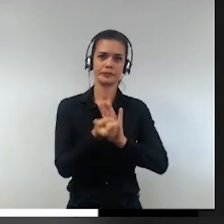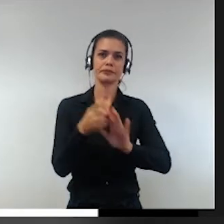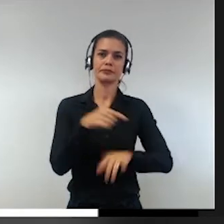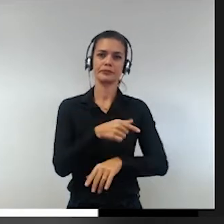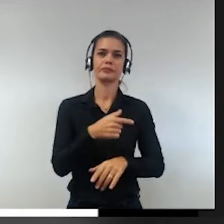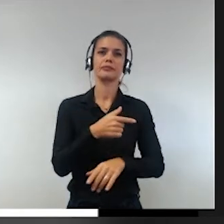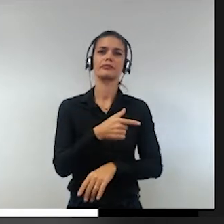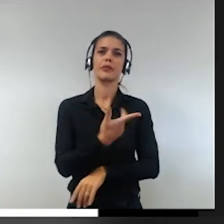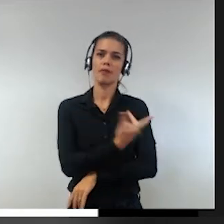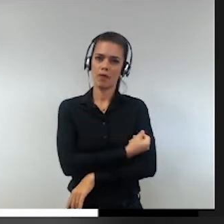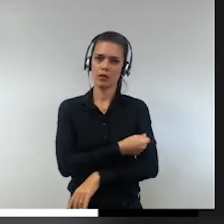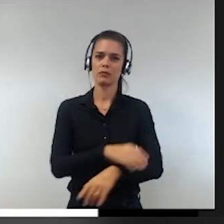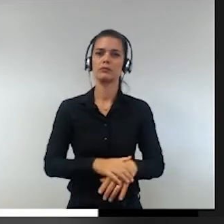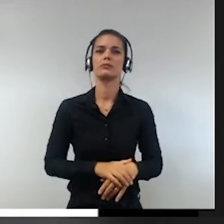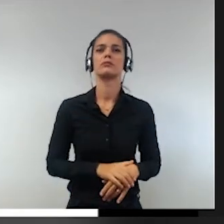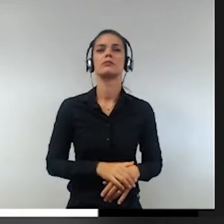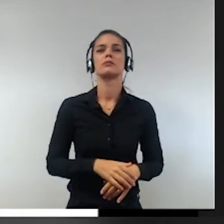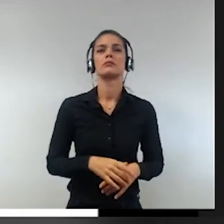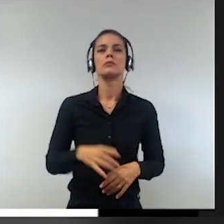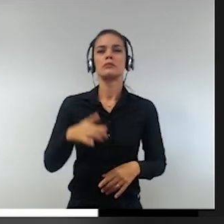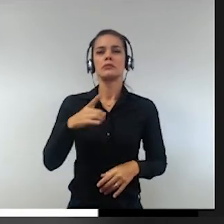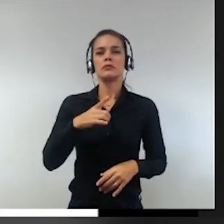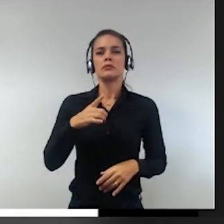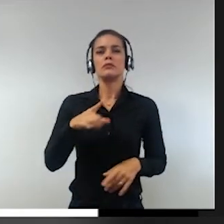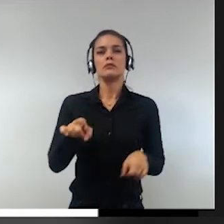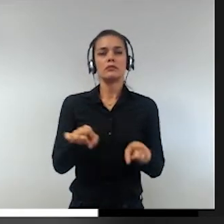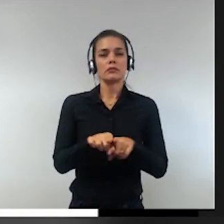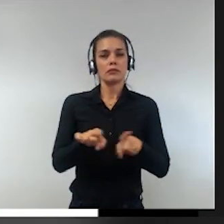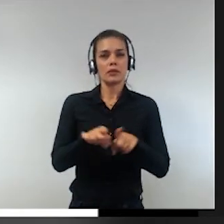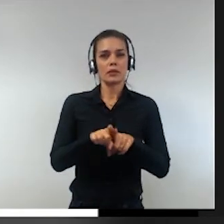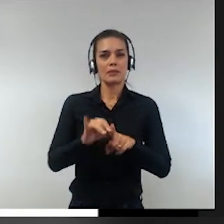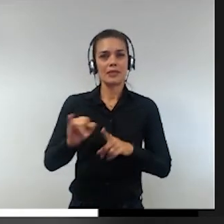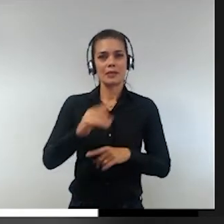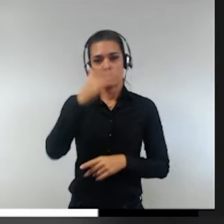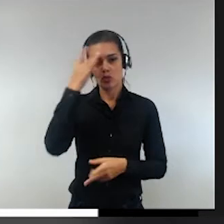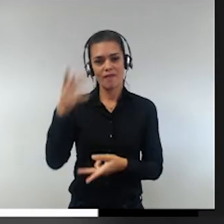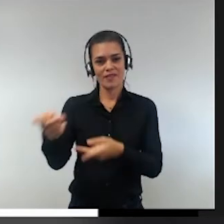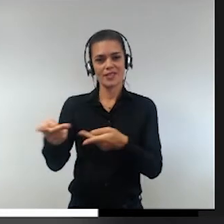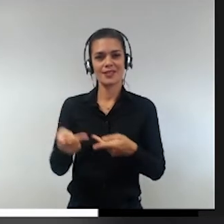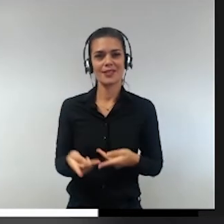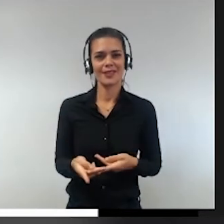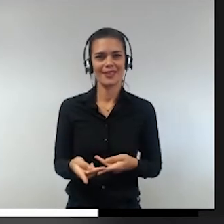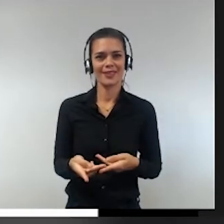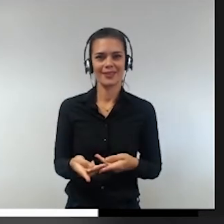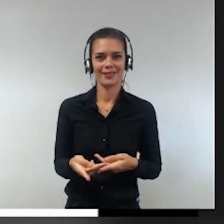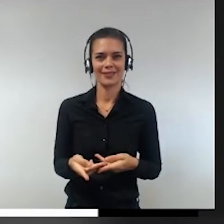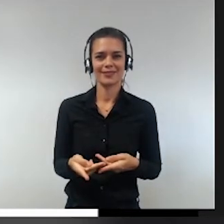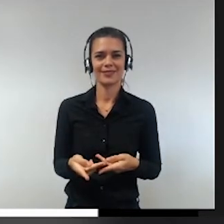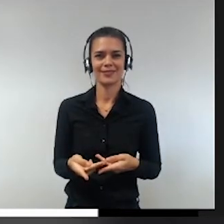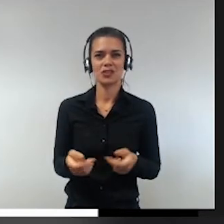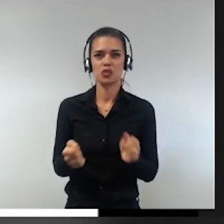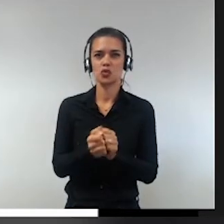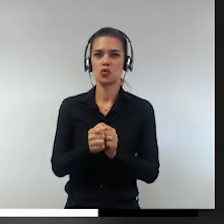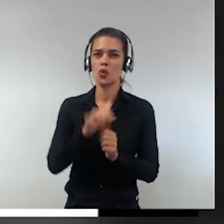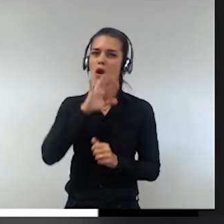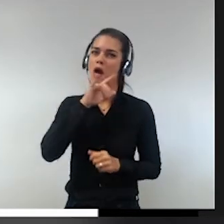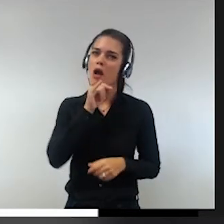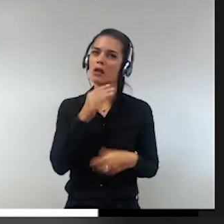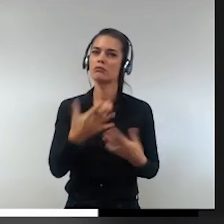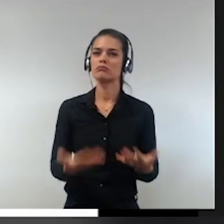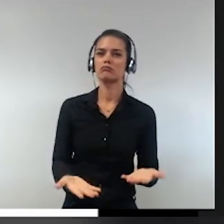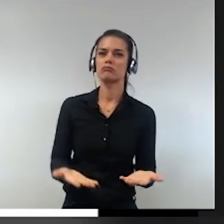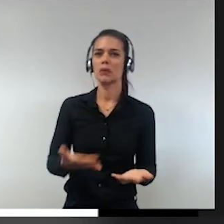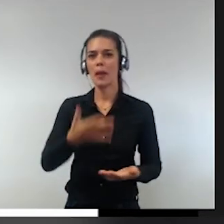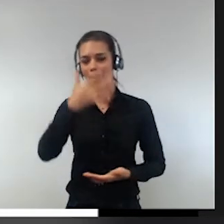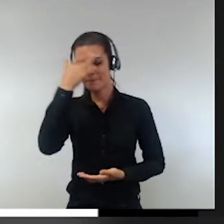um visitante, aqui eu fiz uma figura ilustrativa, ao contrário, né? Proibir um visitante de ser acompanhado pelos animais. Você tem uma pessoa que vai